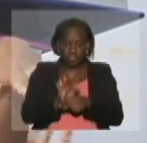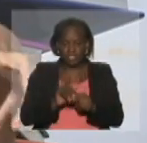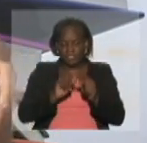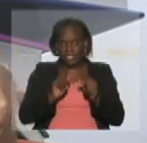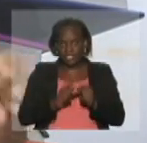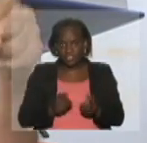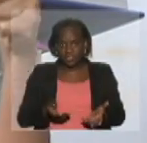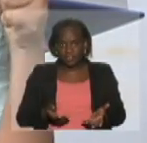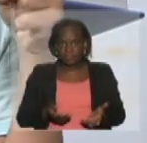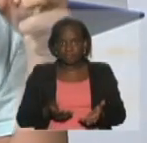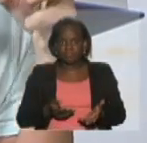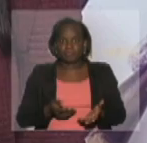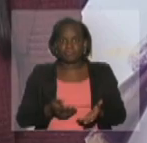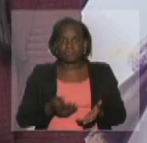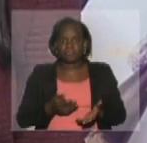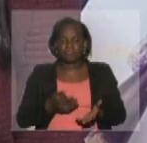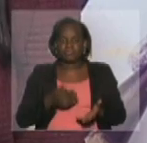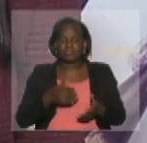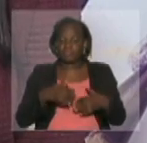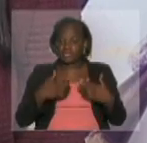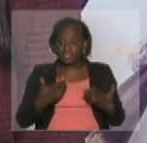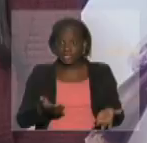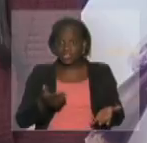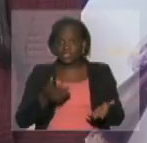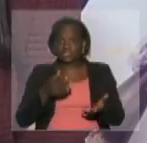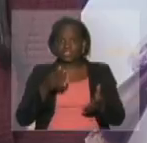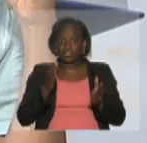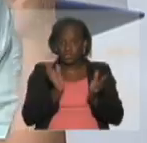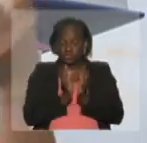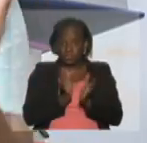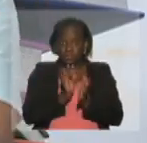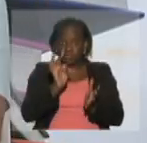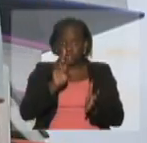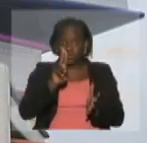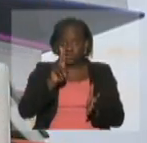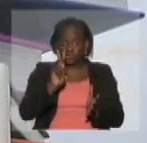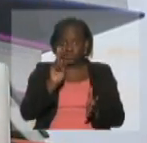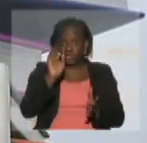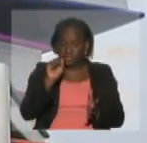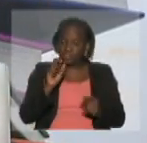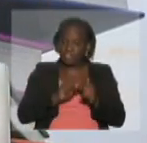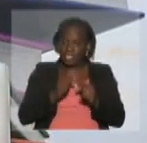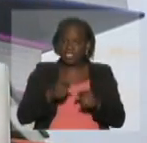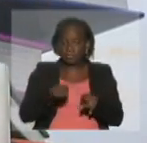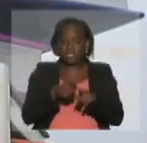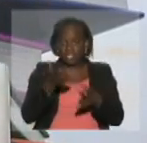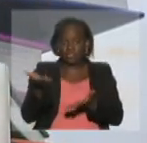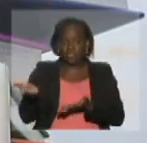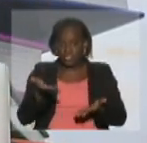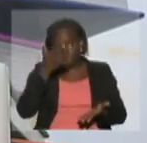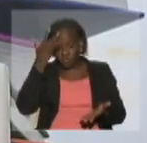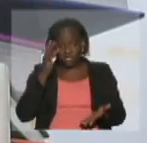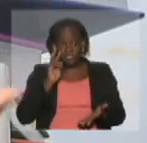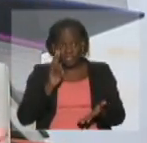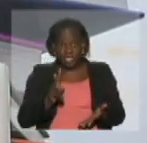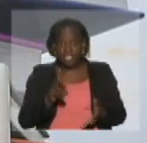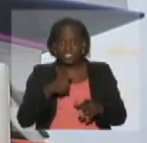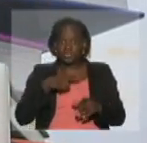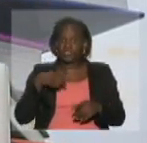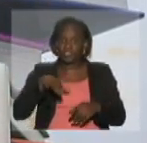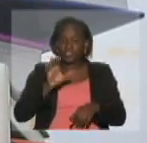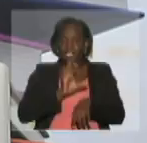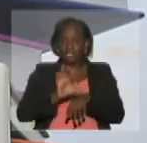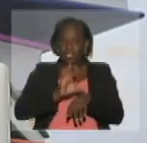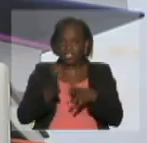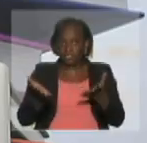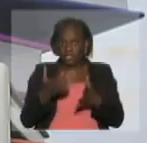isso. Nossa, demais. A CIA Trux traz muito isso. E eu queria muito convidar também a galera aí que está assistindo. Eu vou dar uma oficina